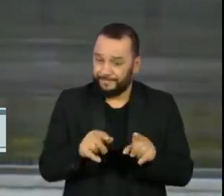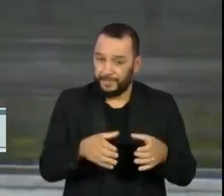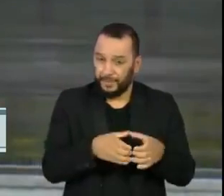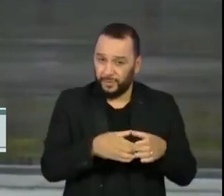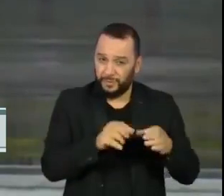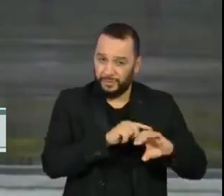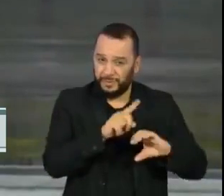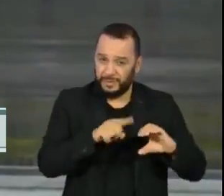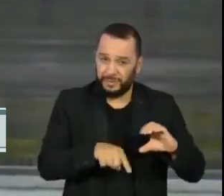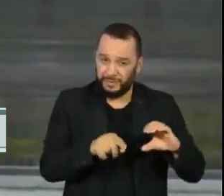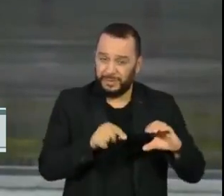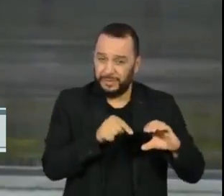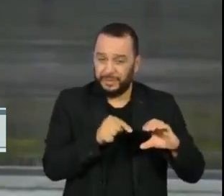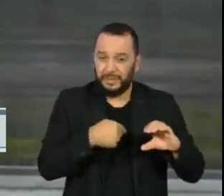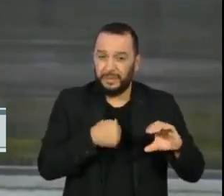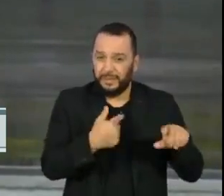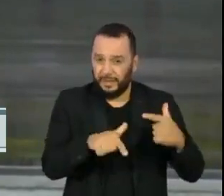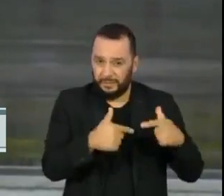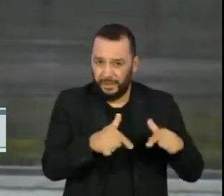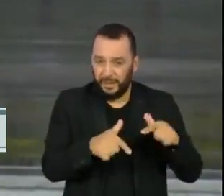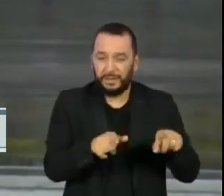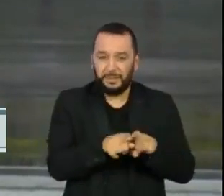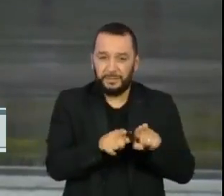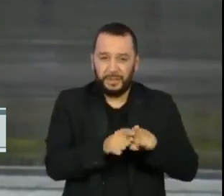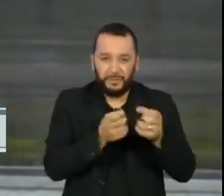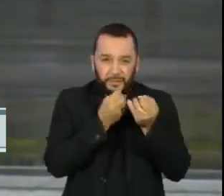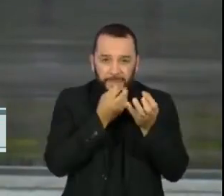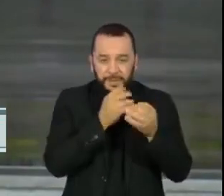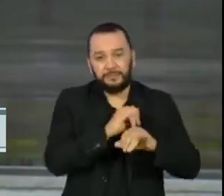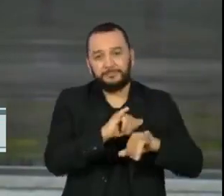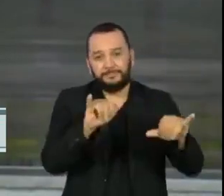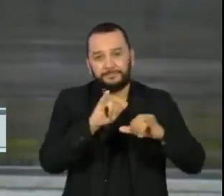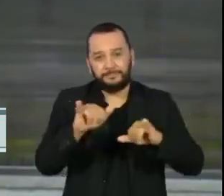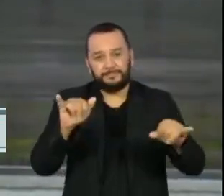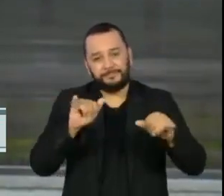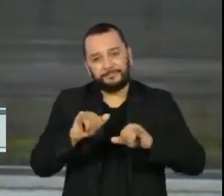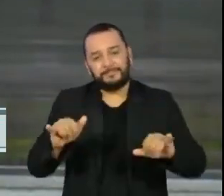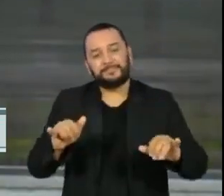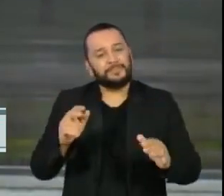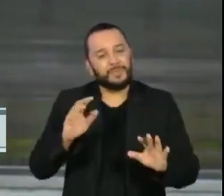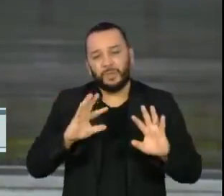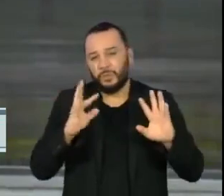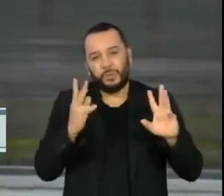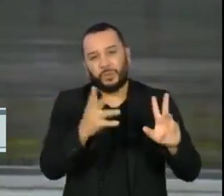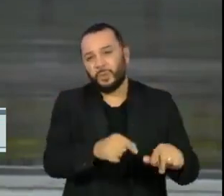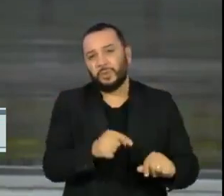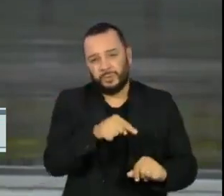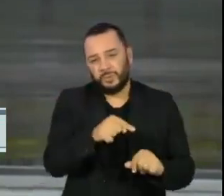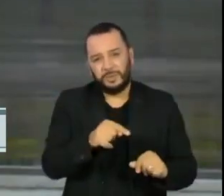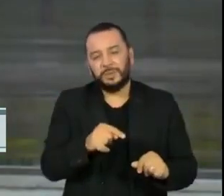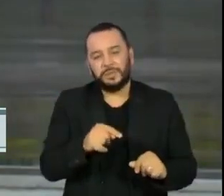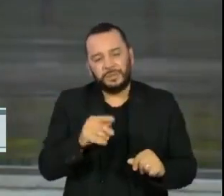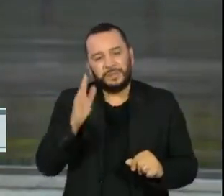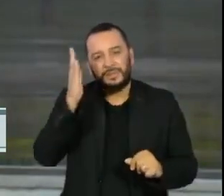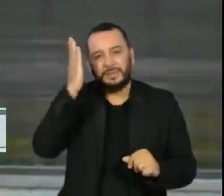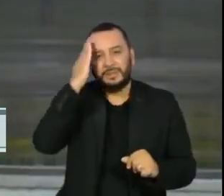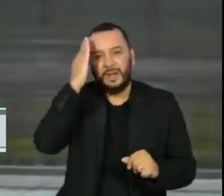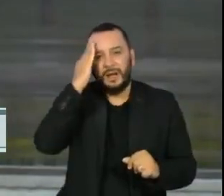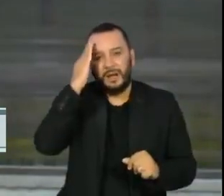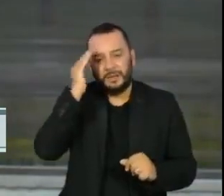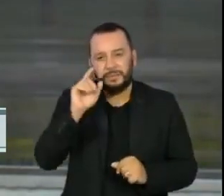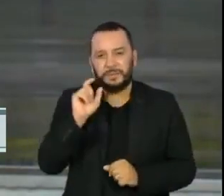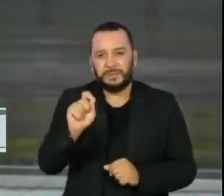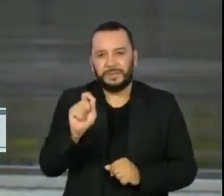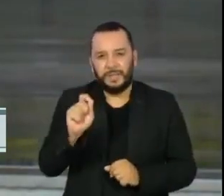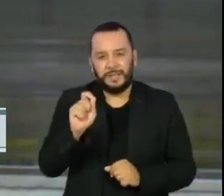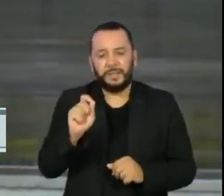com informações precisas para os veículos de comunicação também são unânimes em considerar os aspectos